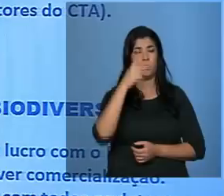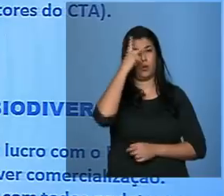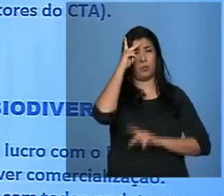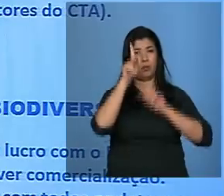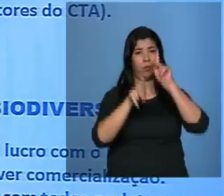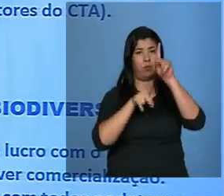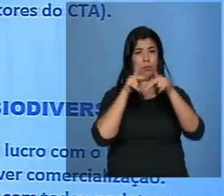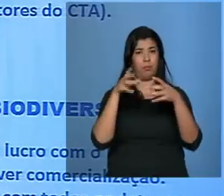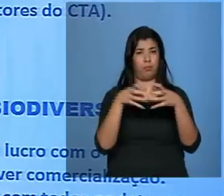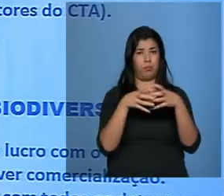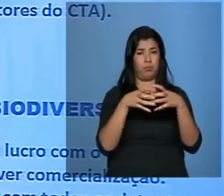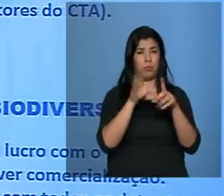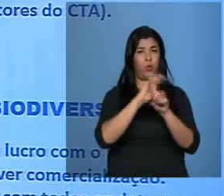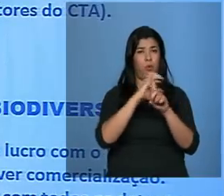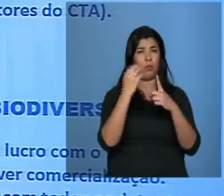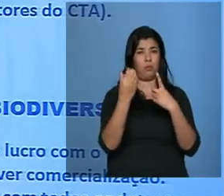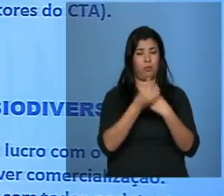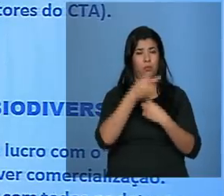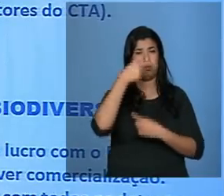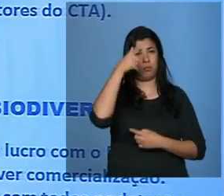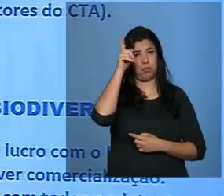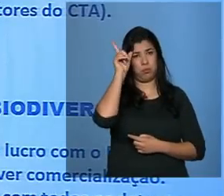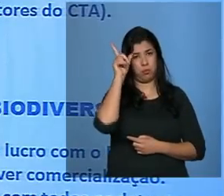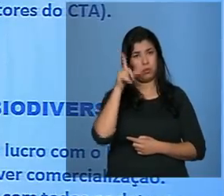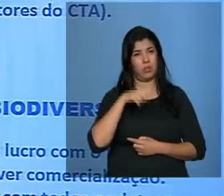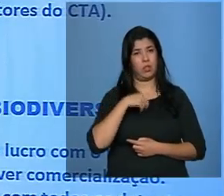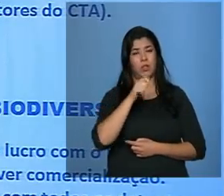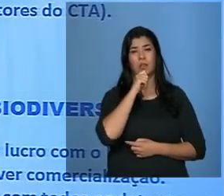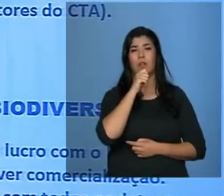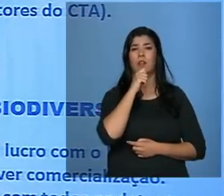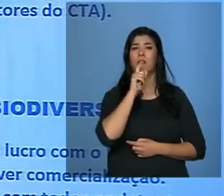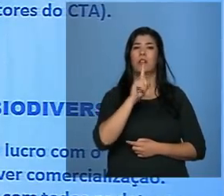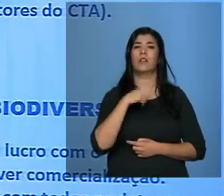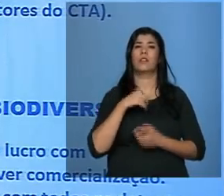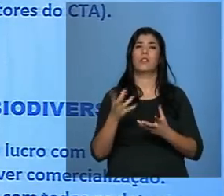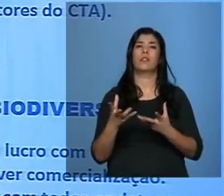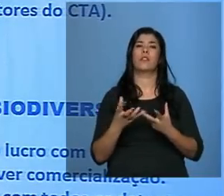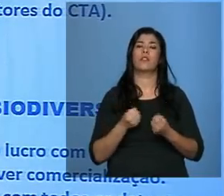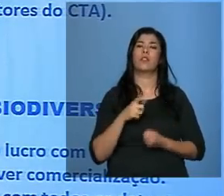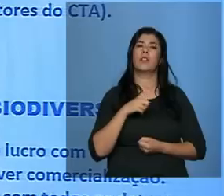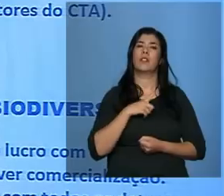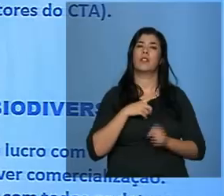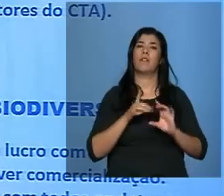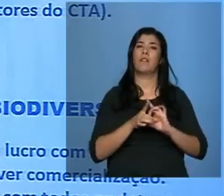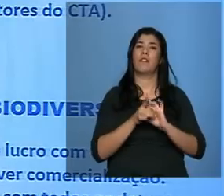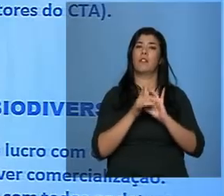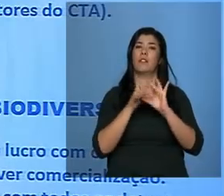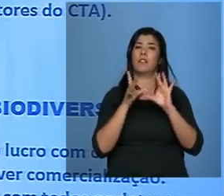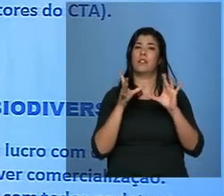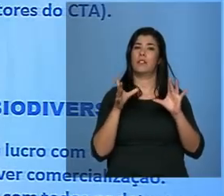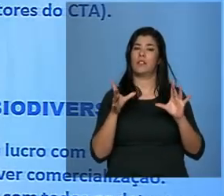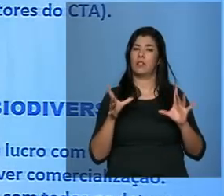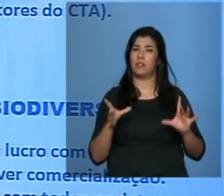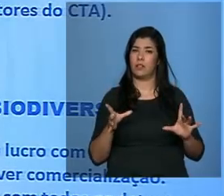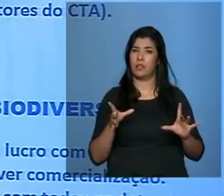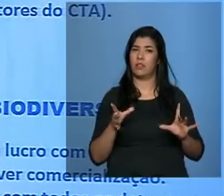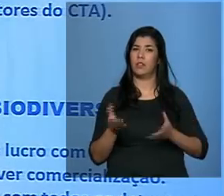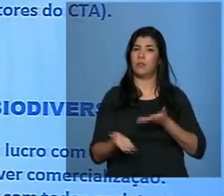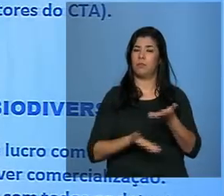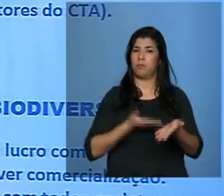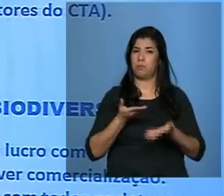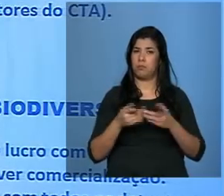negociou. As outras comunidades envolvidas não recebiam. Agora é livre negociação com o povo ou com a comunidade e